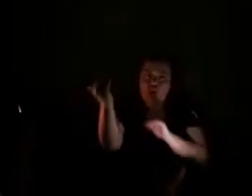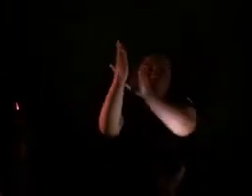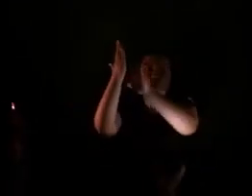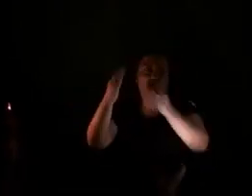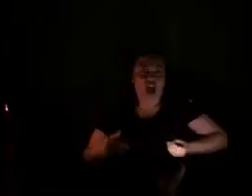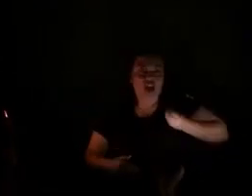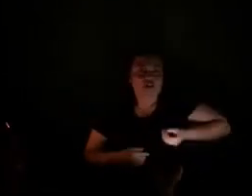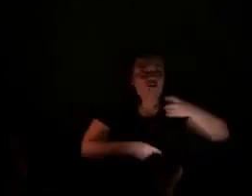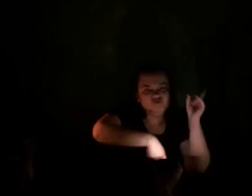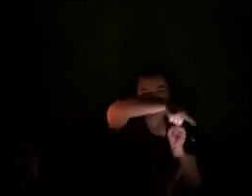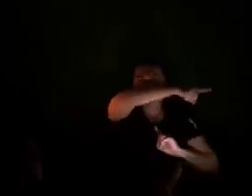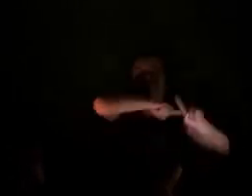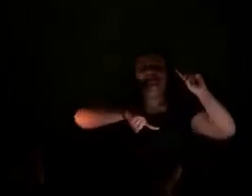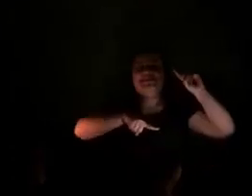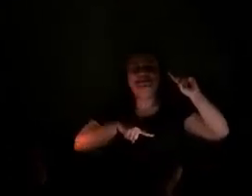transformados.